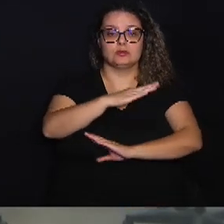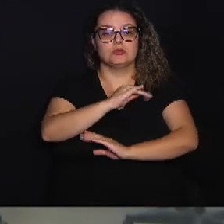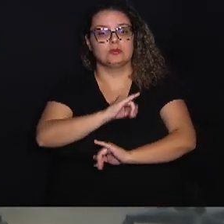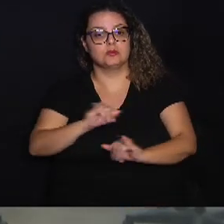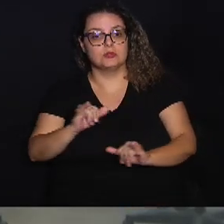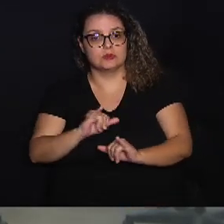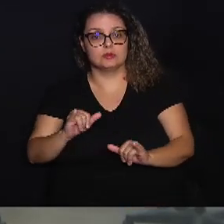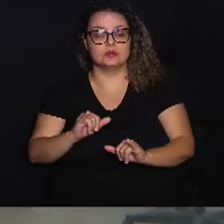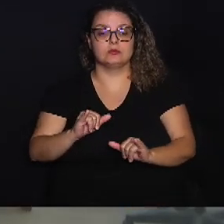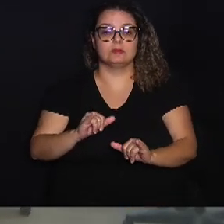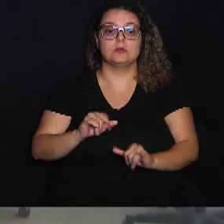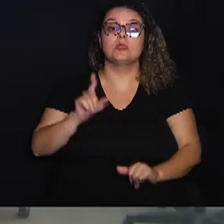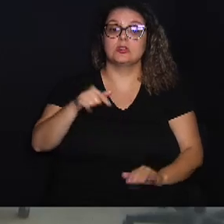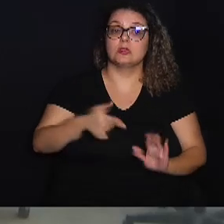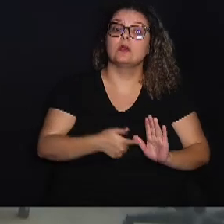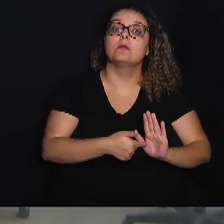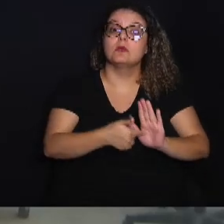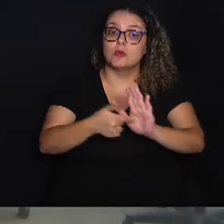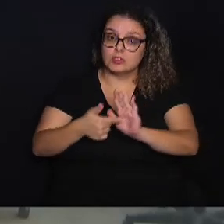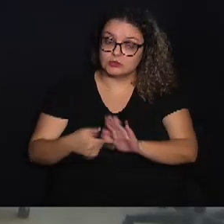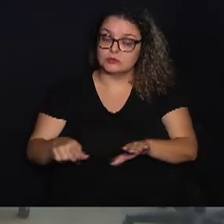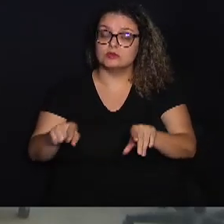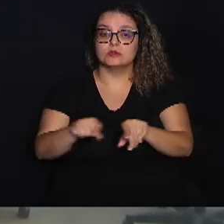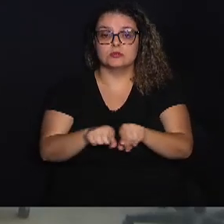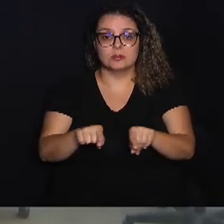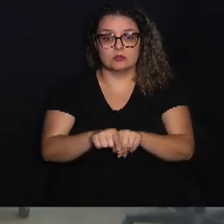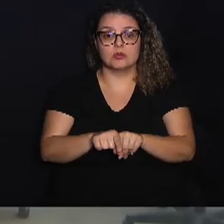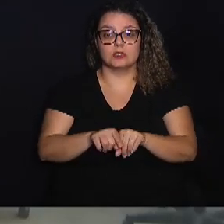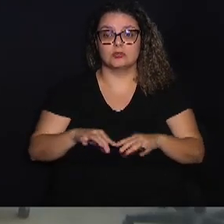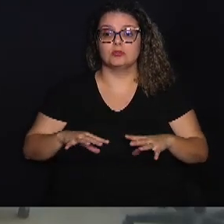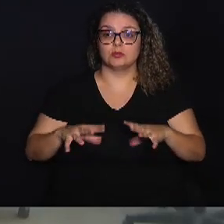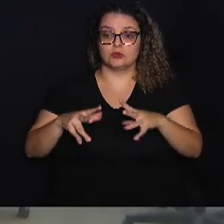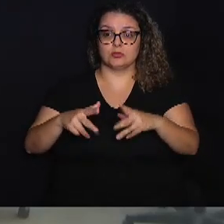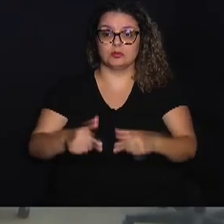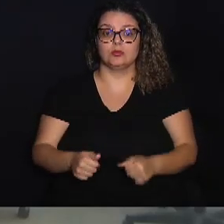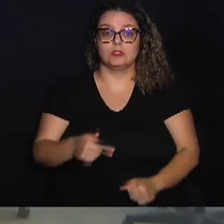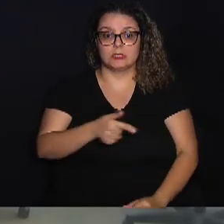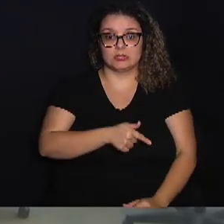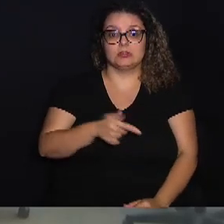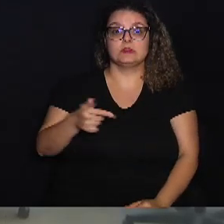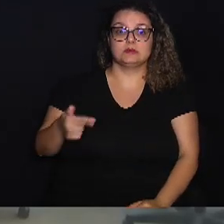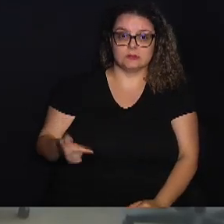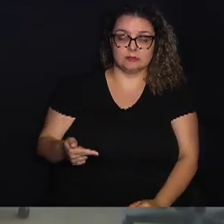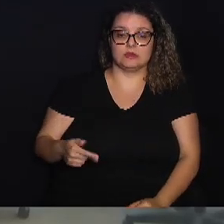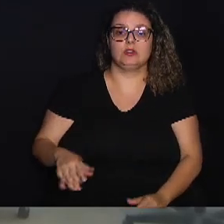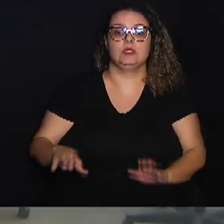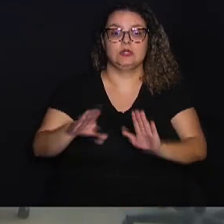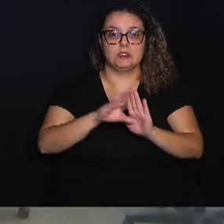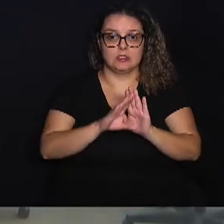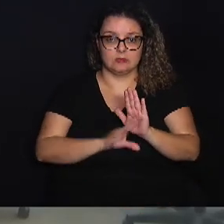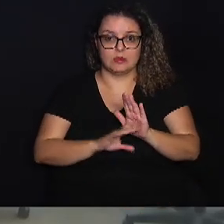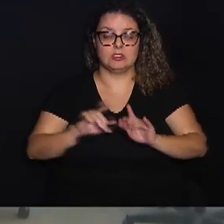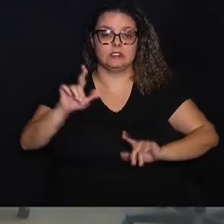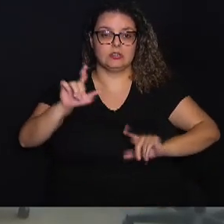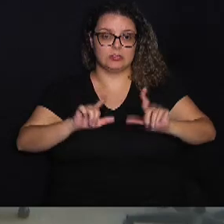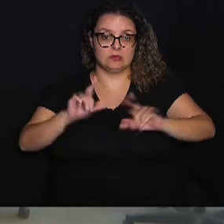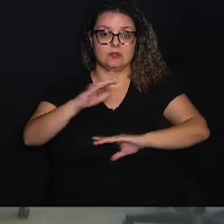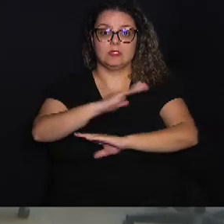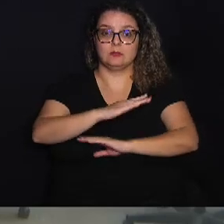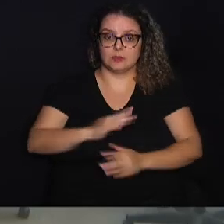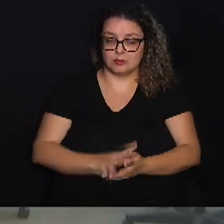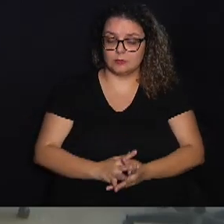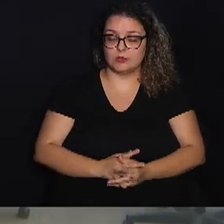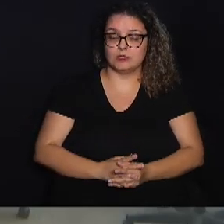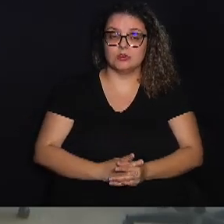notícia e é exibido também durante toda a semana na programação da TV Câmara